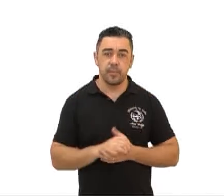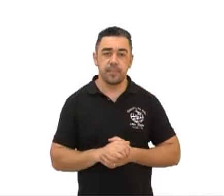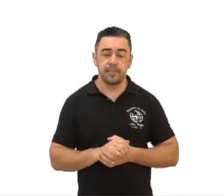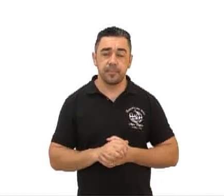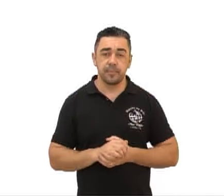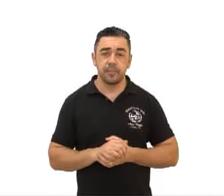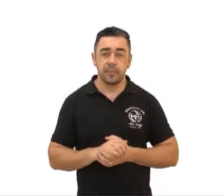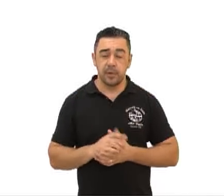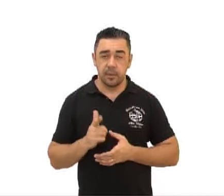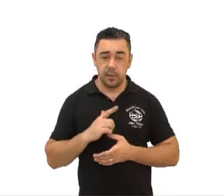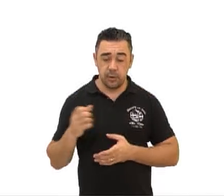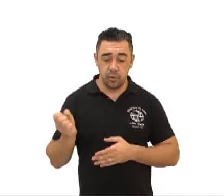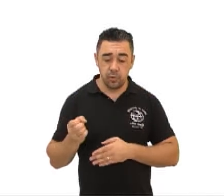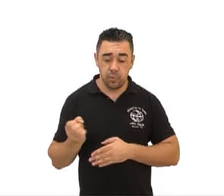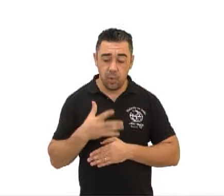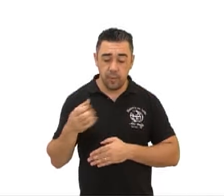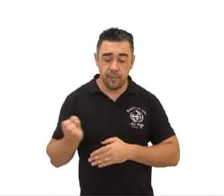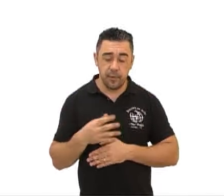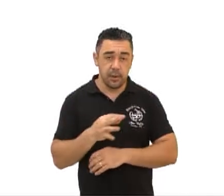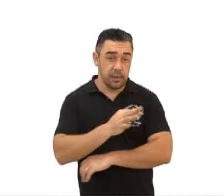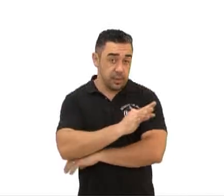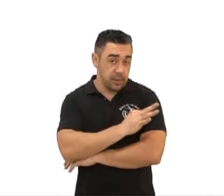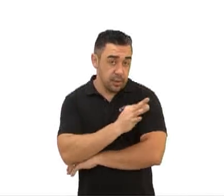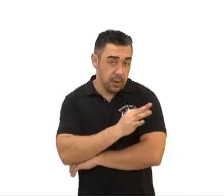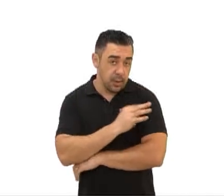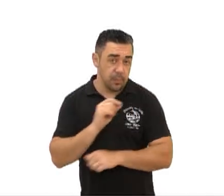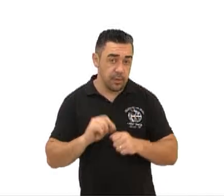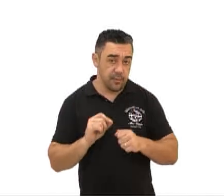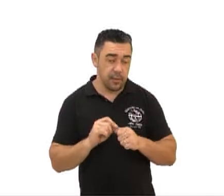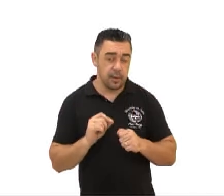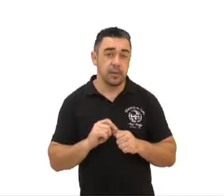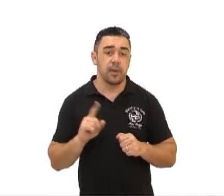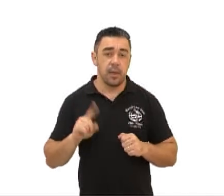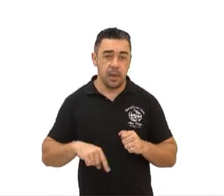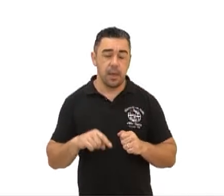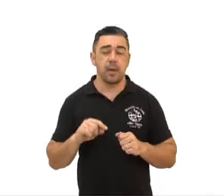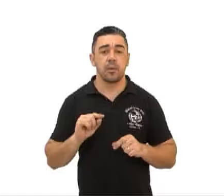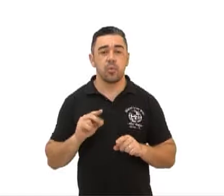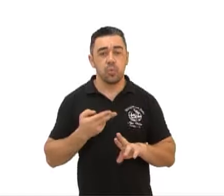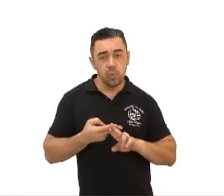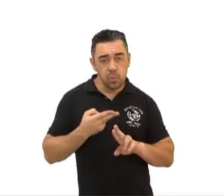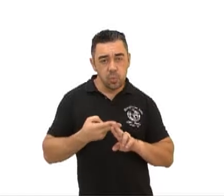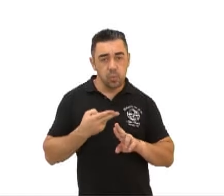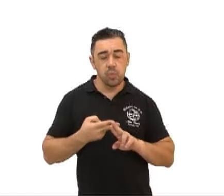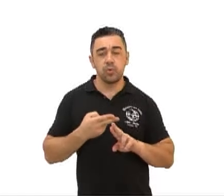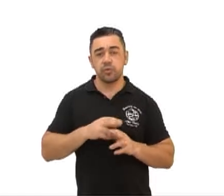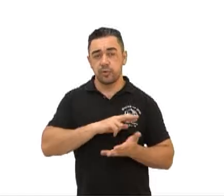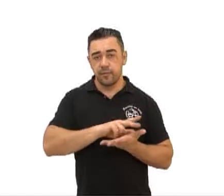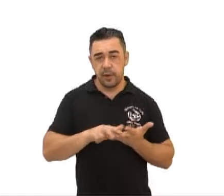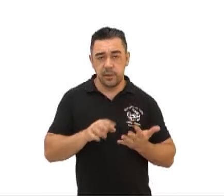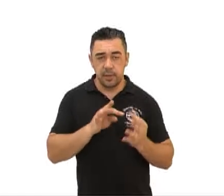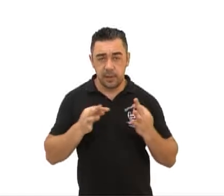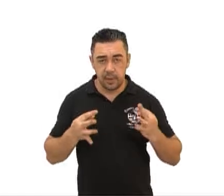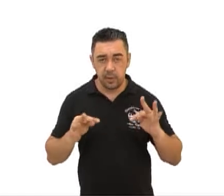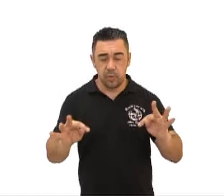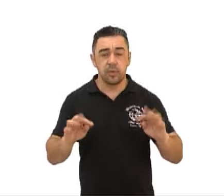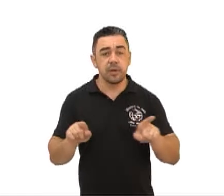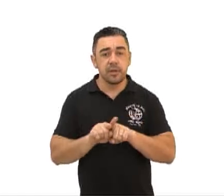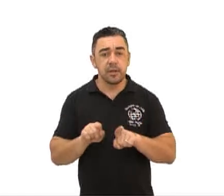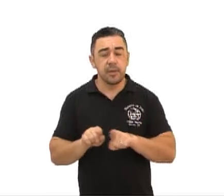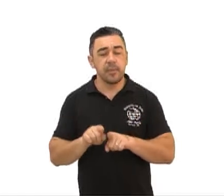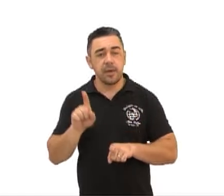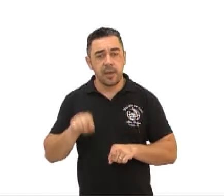A inovação nas técnicas produtivas, a mecanização e a utilização de insumos para melhorar